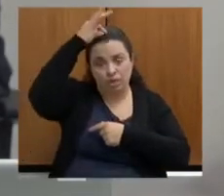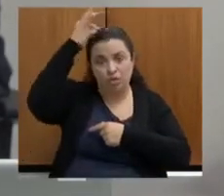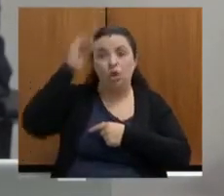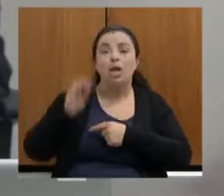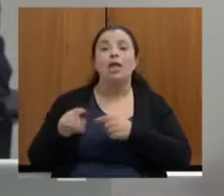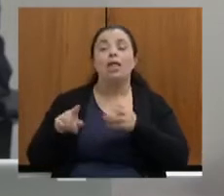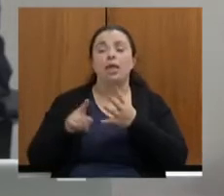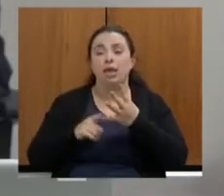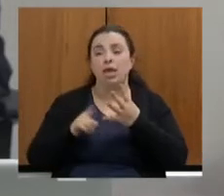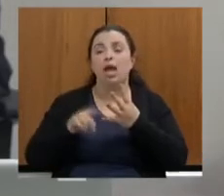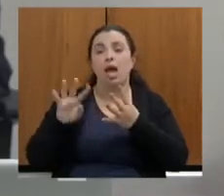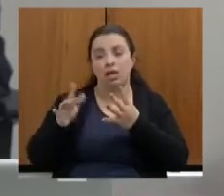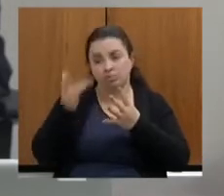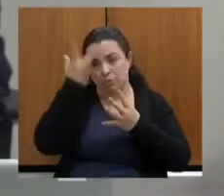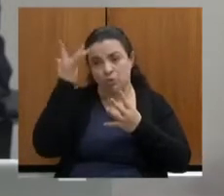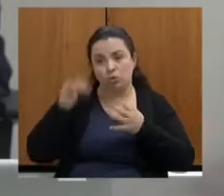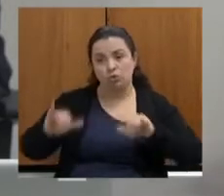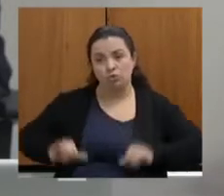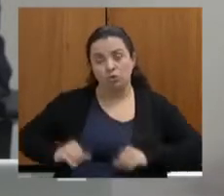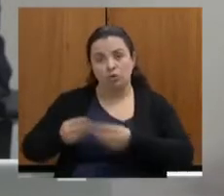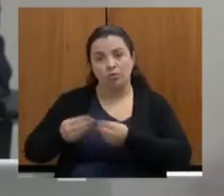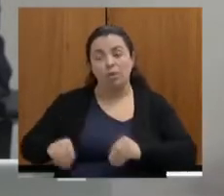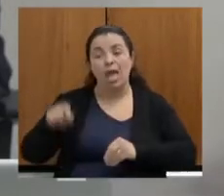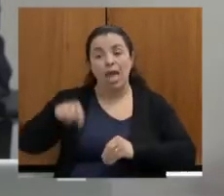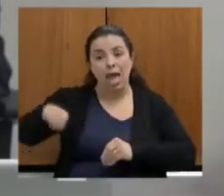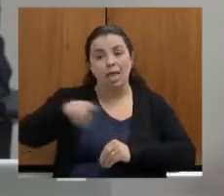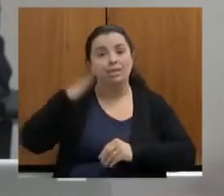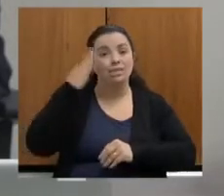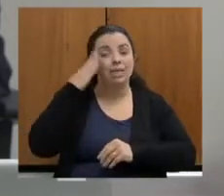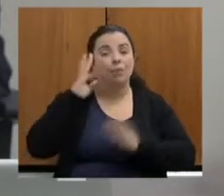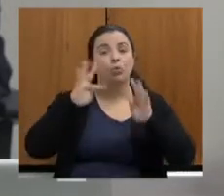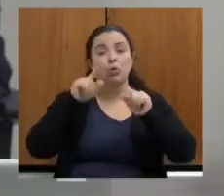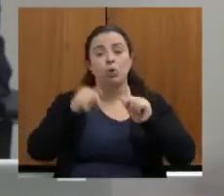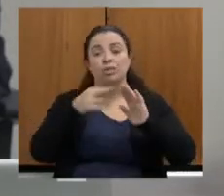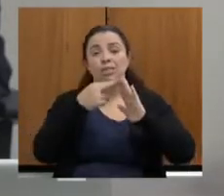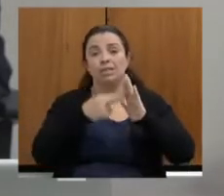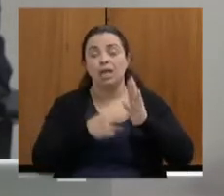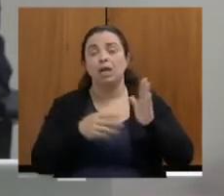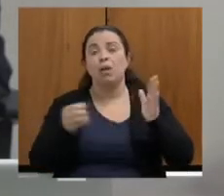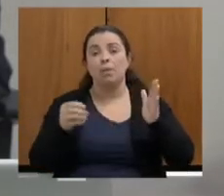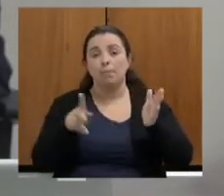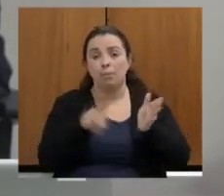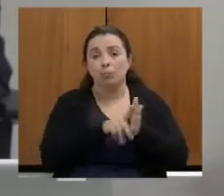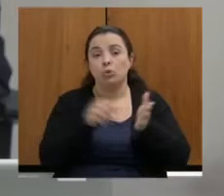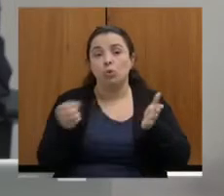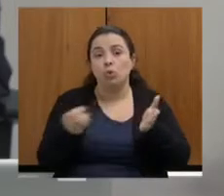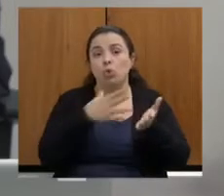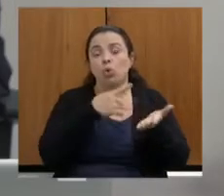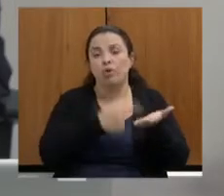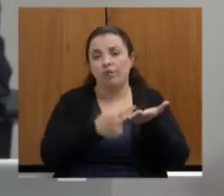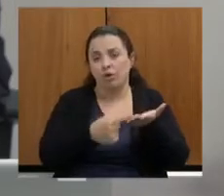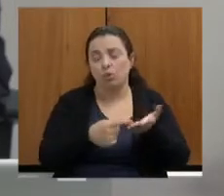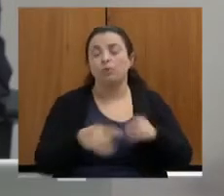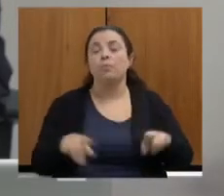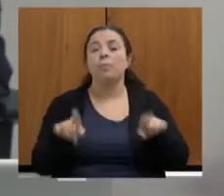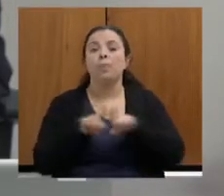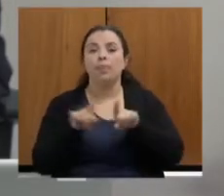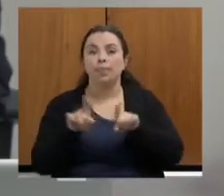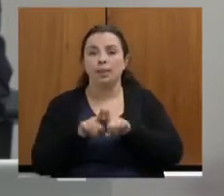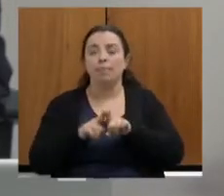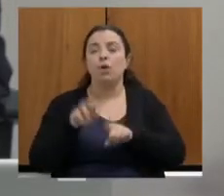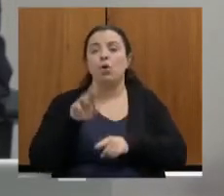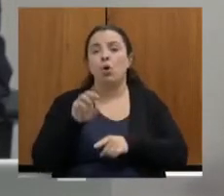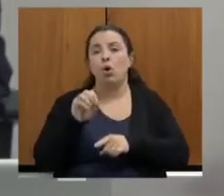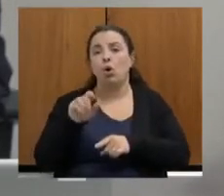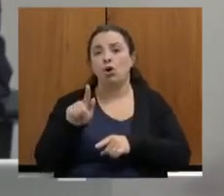conhecimento dos termos que estão sendo alinhavadas para o fechamento final o outro pedido que o deputado Rogério está encaminhando ao